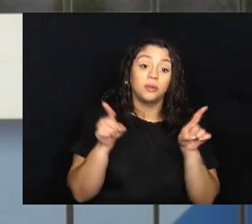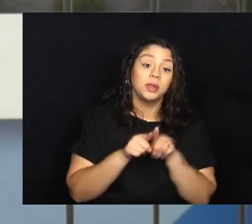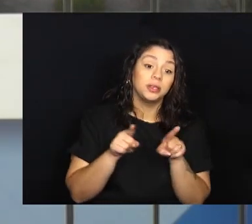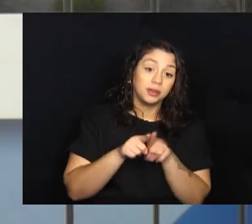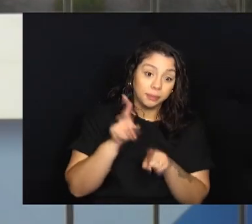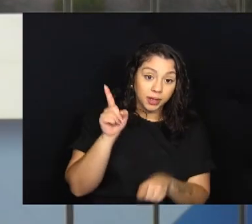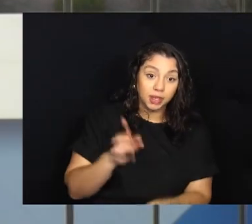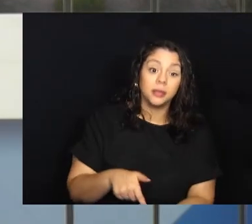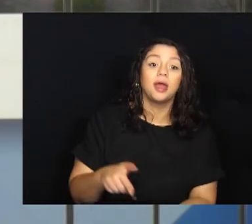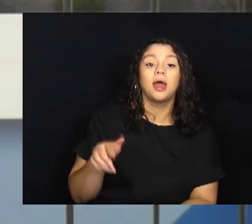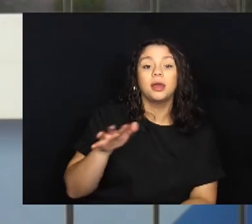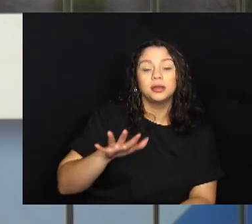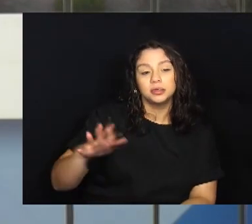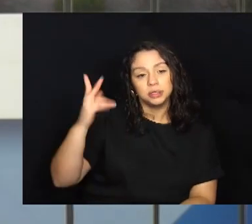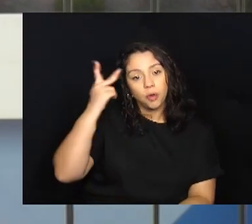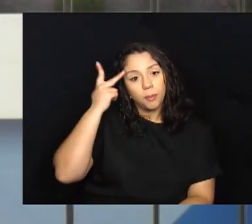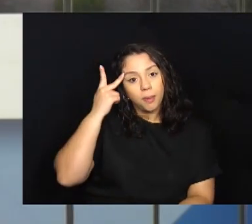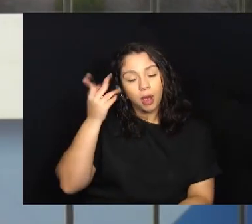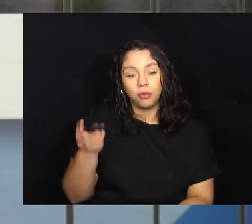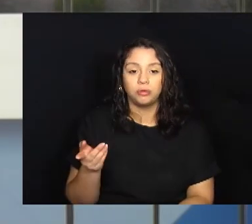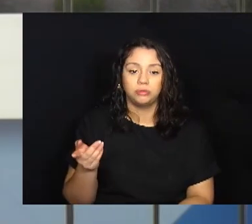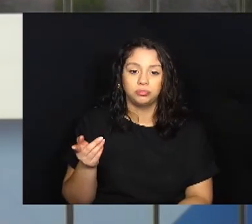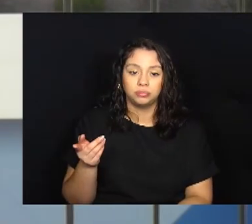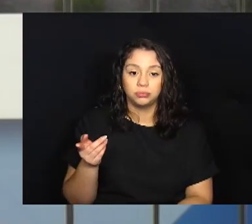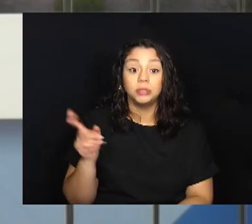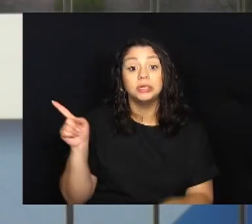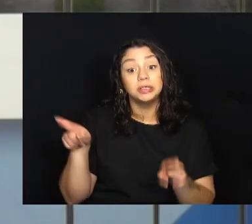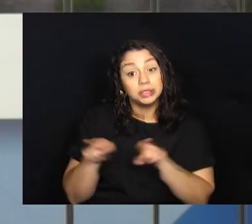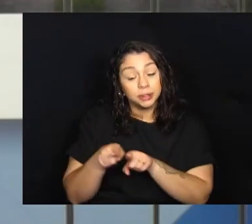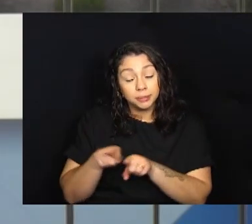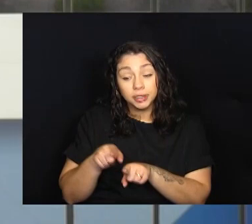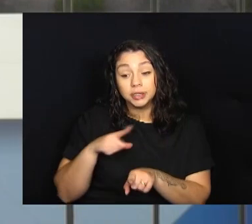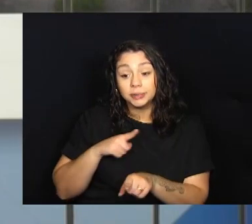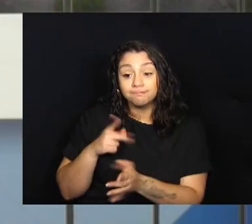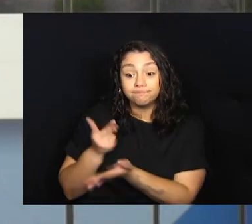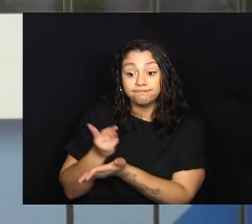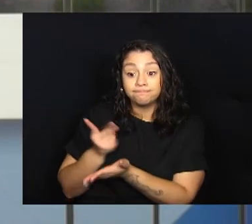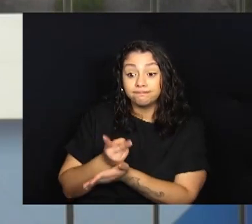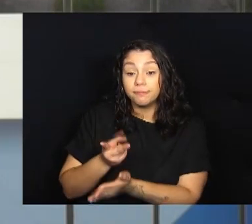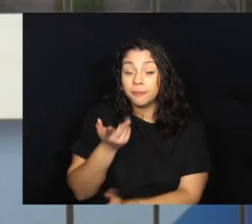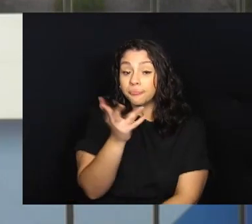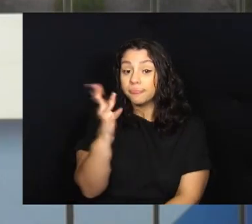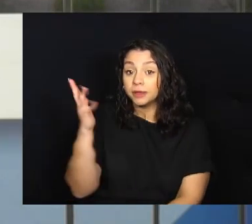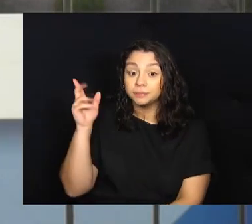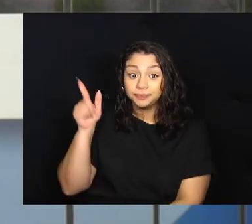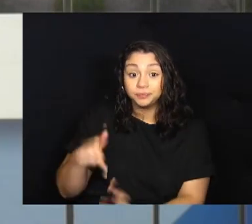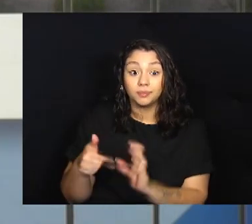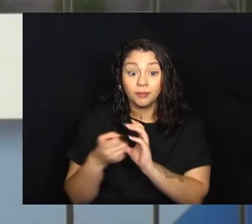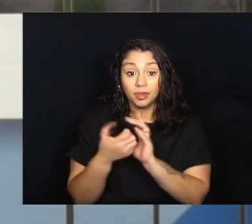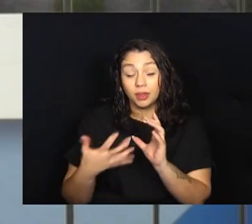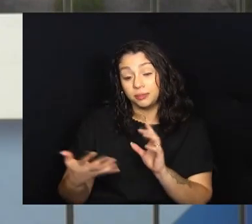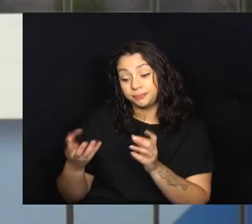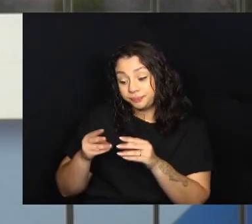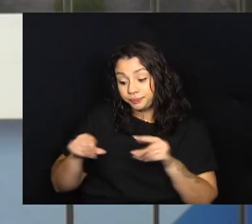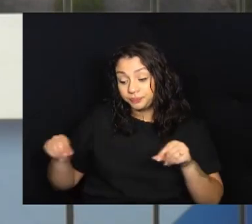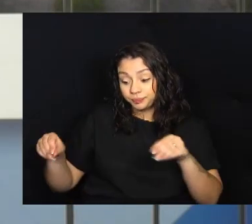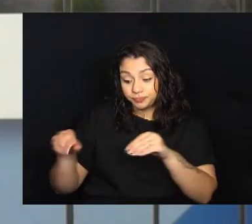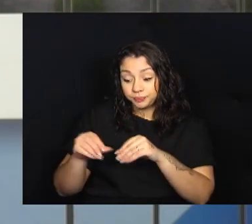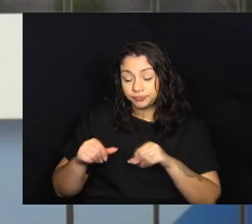Paulo. E que a permanência dessa vegetação, pela característica do solo, pela forma como o